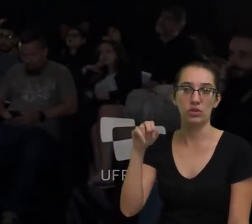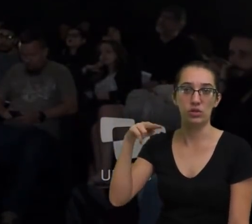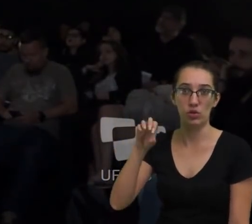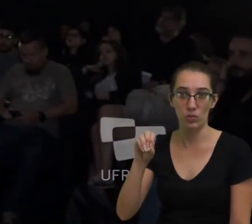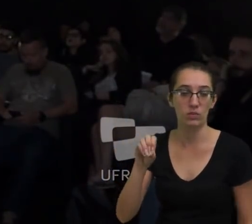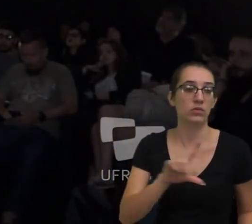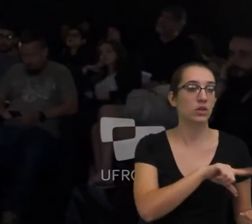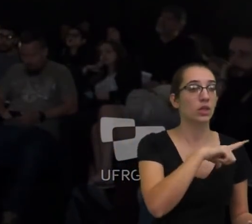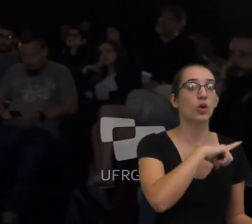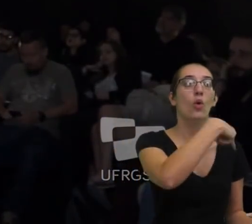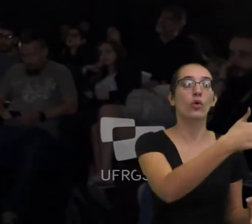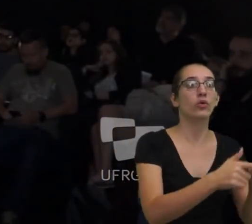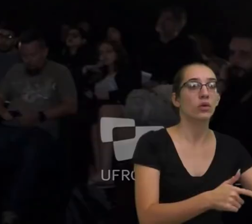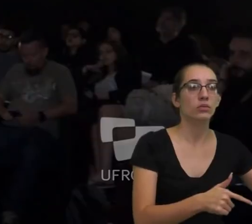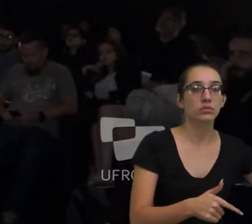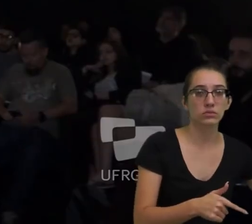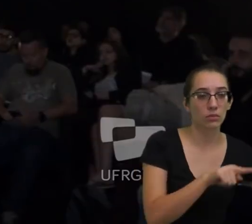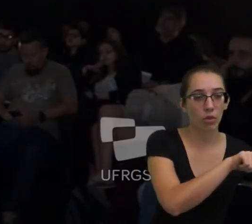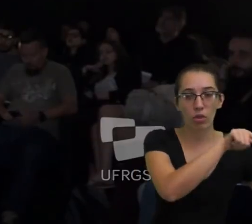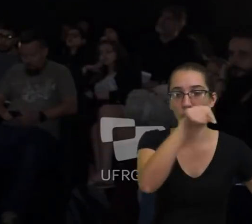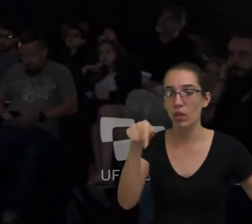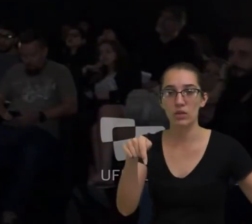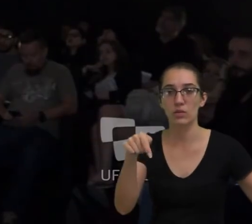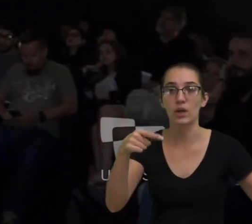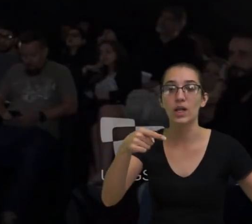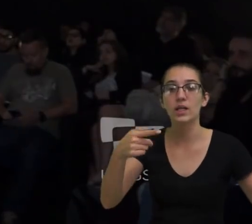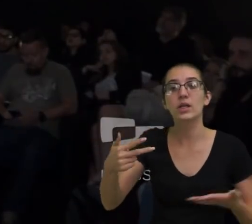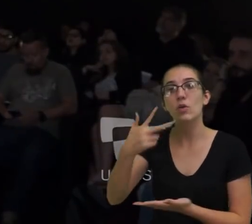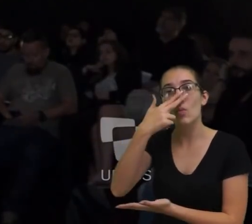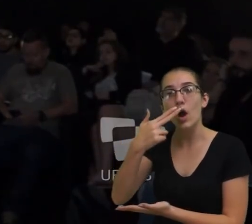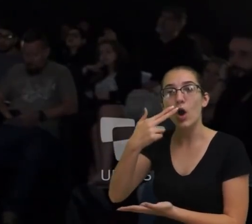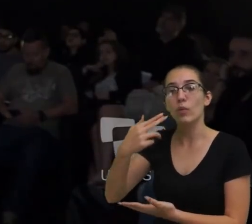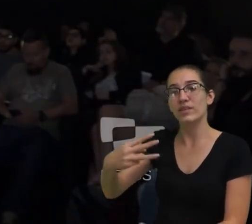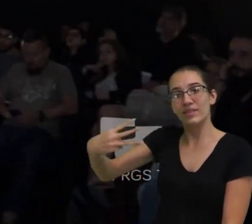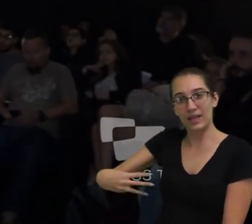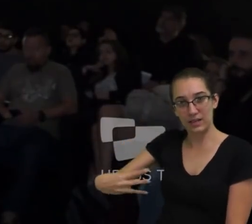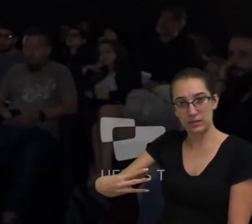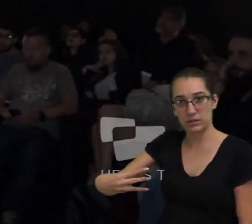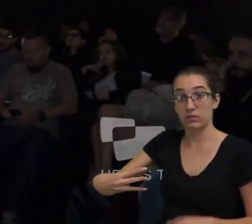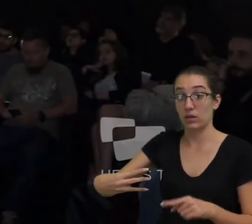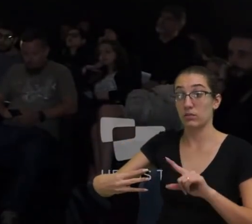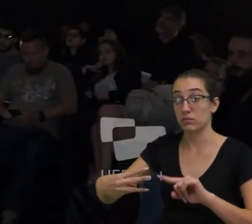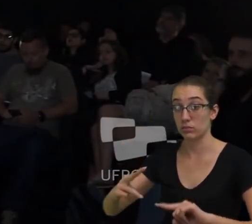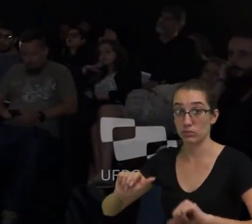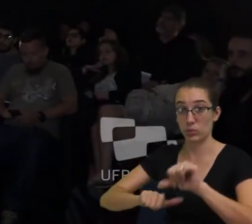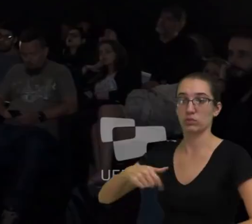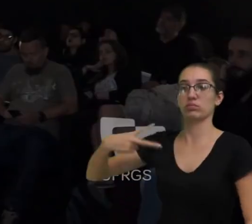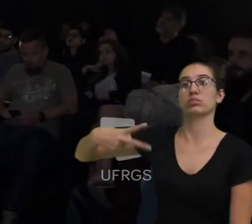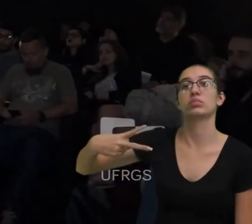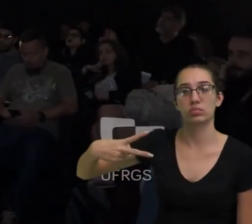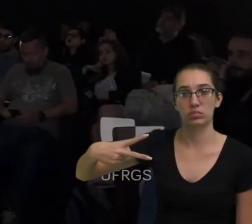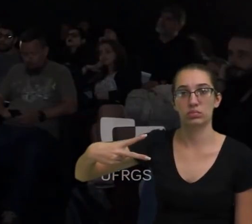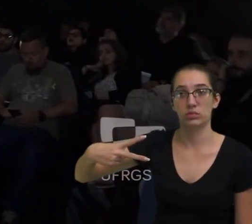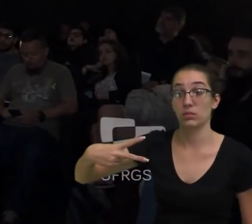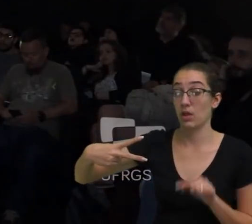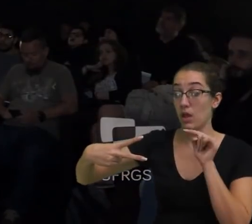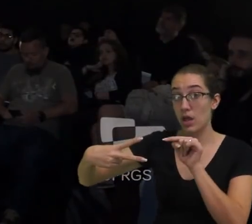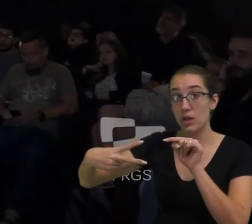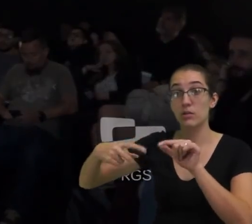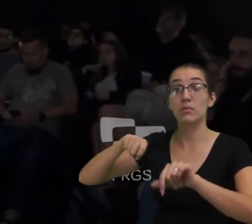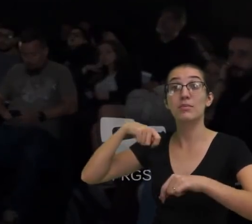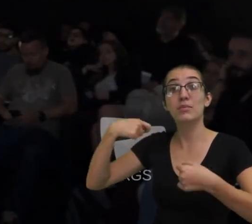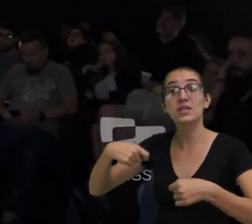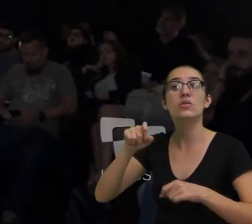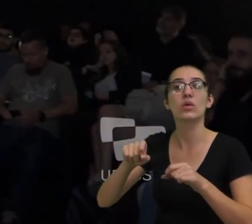para um nível de menor energia. Foi do 3 para o 2. E aí ele vai ter que perder energia para poder ir